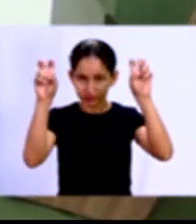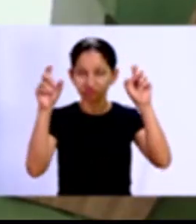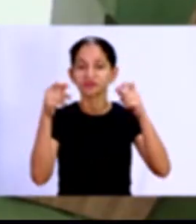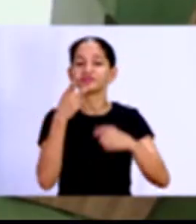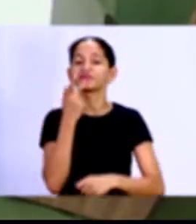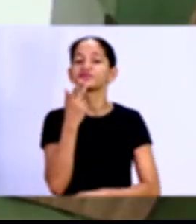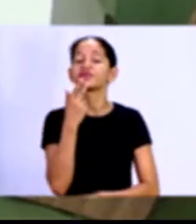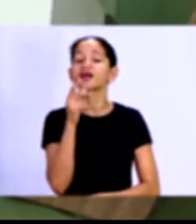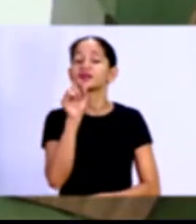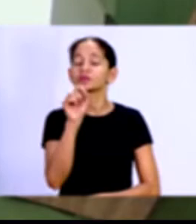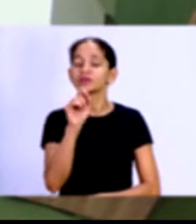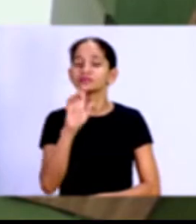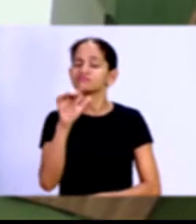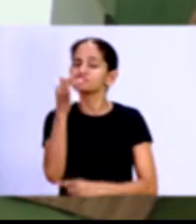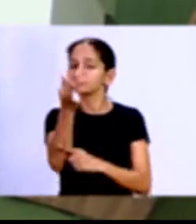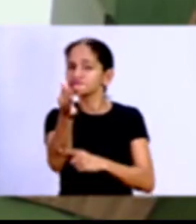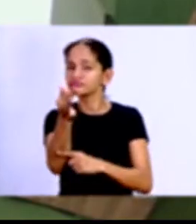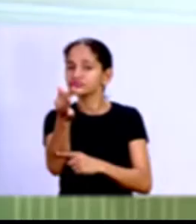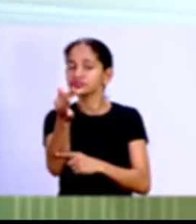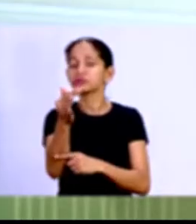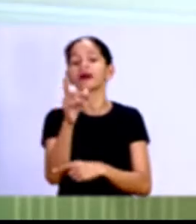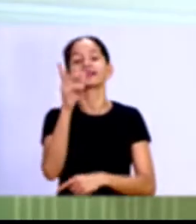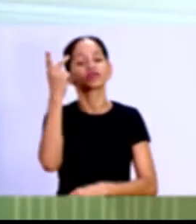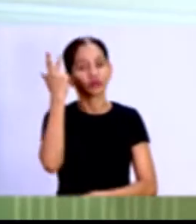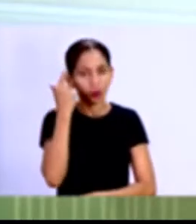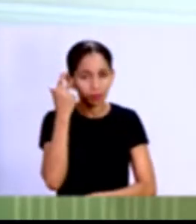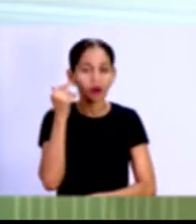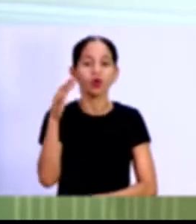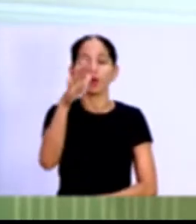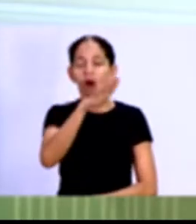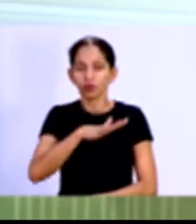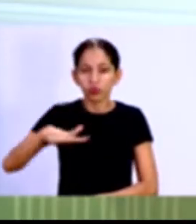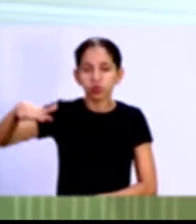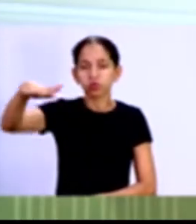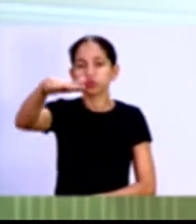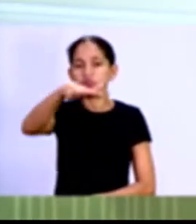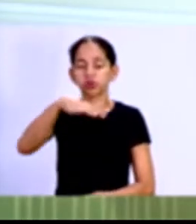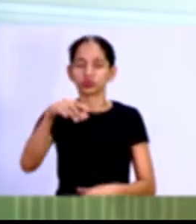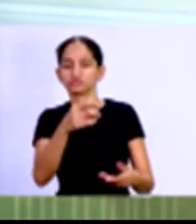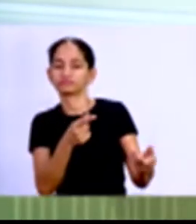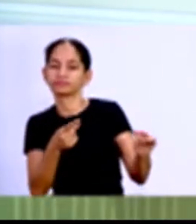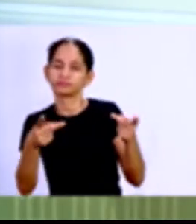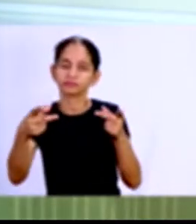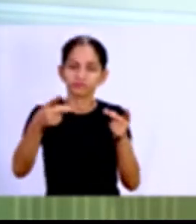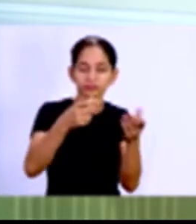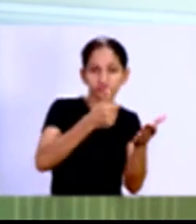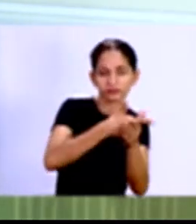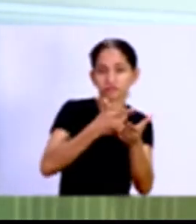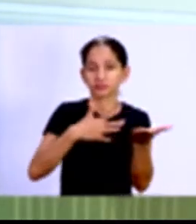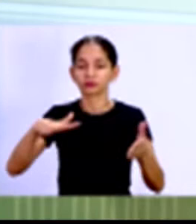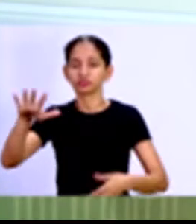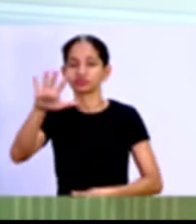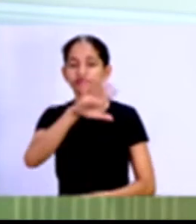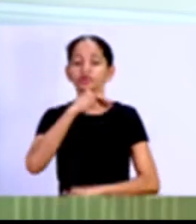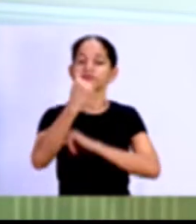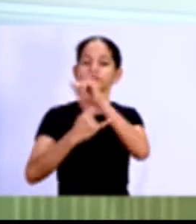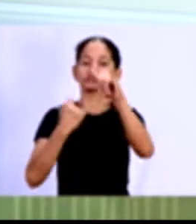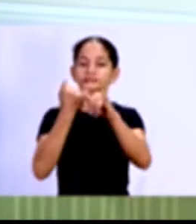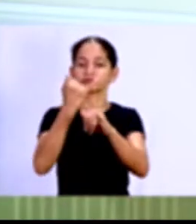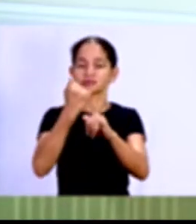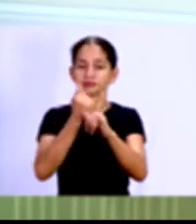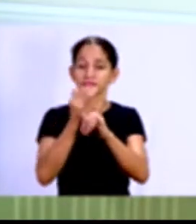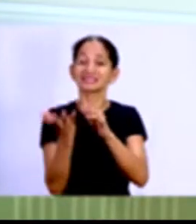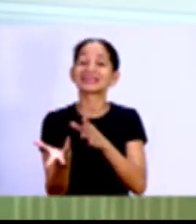eu acho que vocês vão ver mais para frente, o e-commerce, né, que é o comércio eletrônico que é feito por meio da rede mundial de computadores.